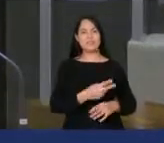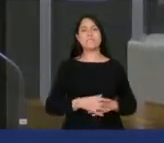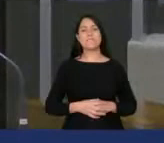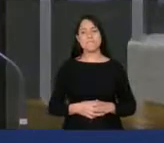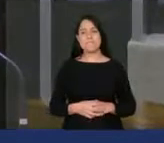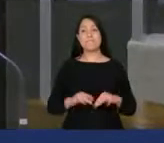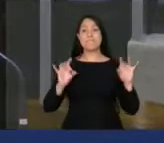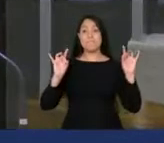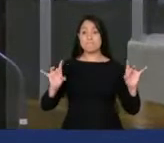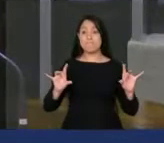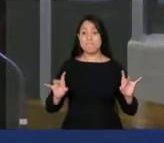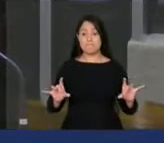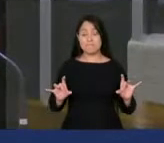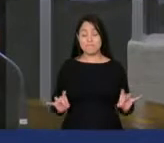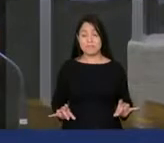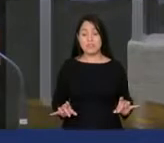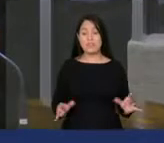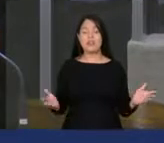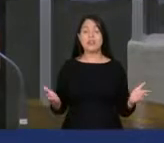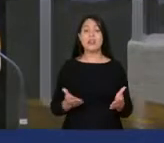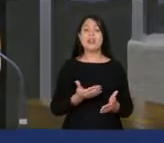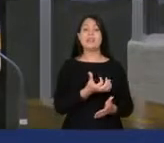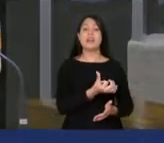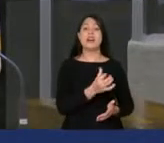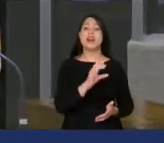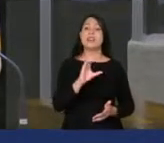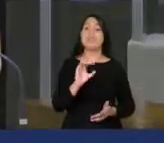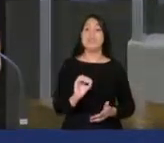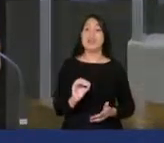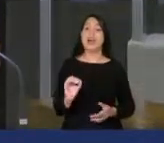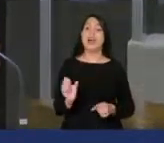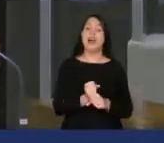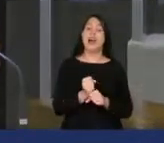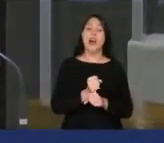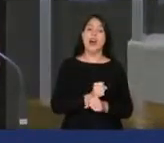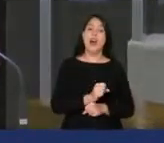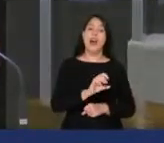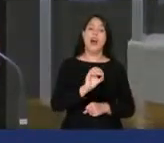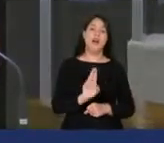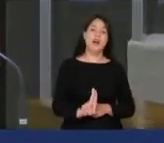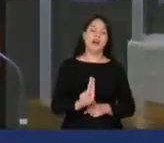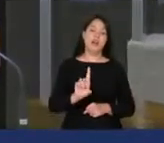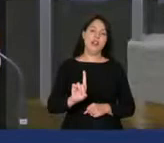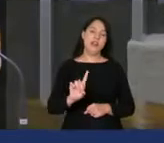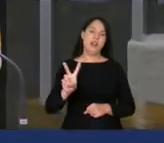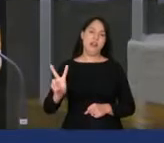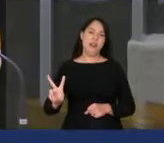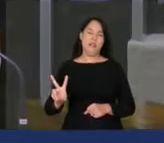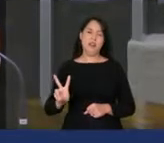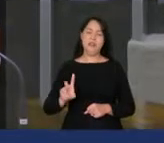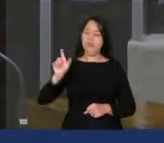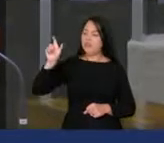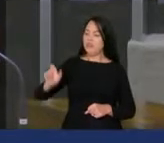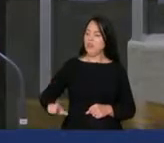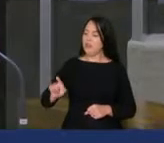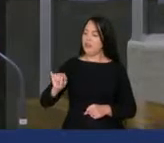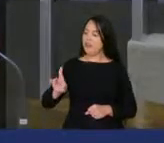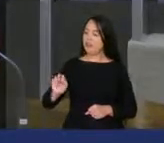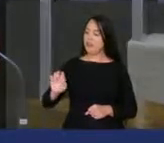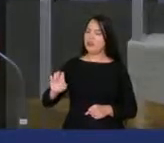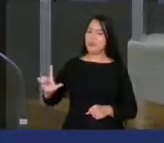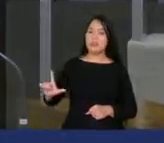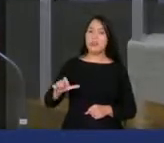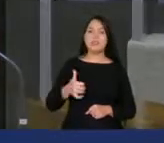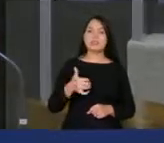dos 60 anos da UDV e do centenário do Mestre Gabriel. É bem verdade que temos